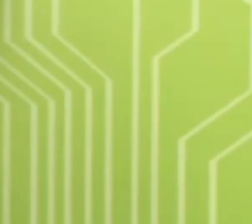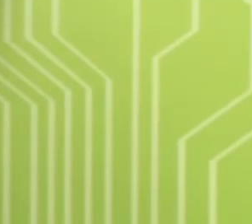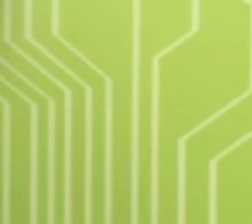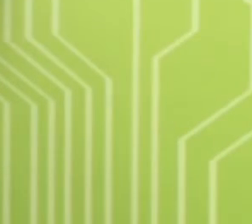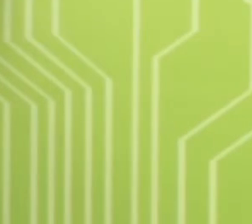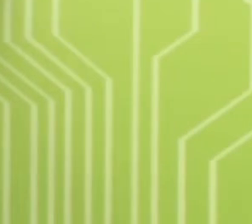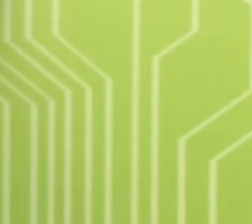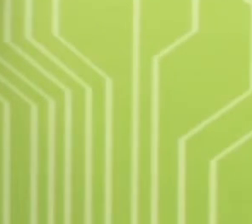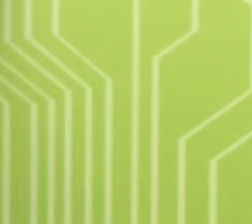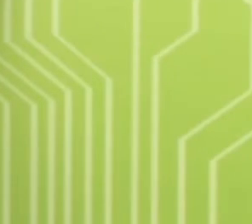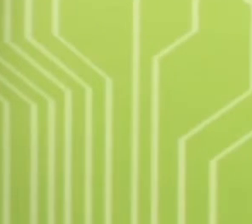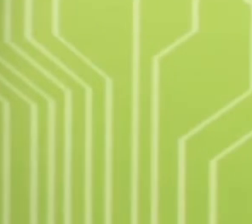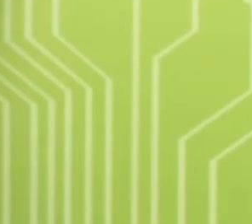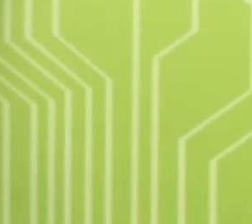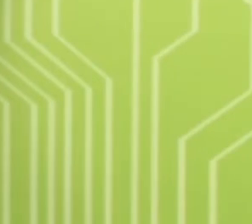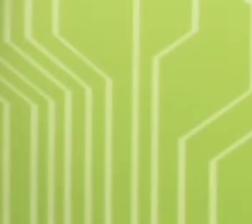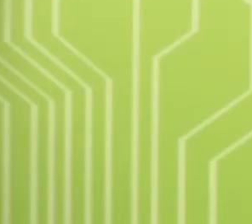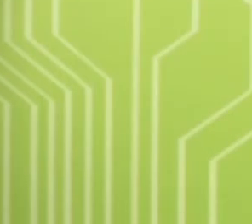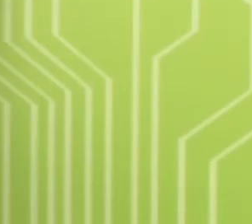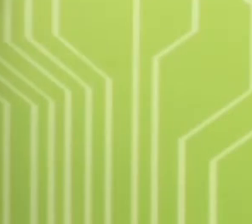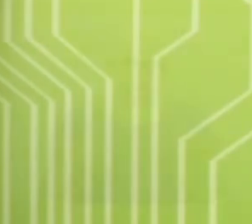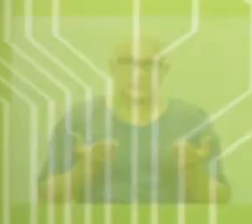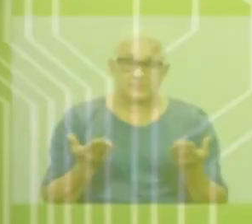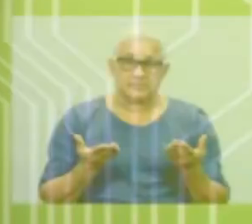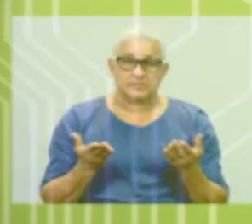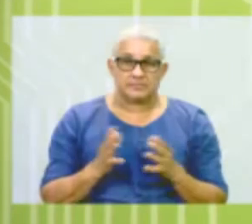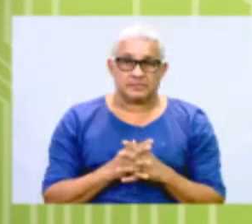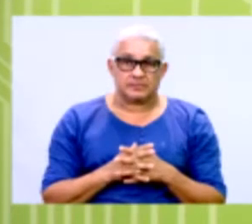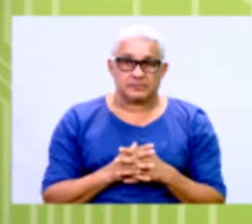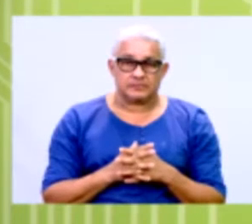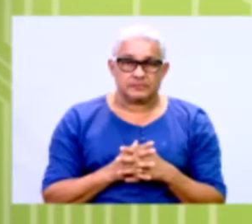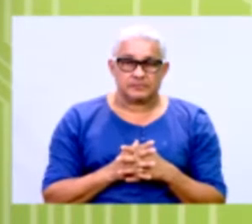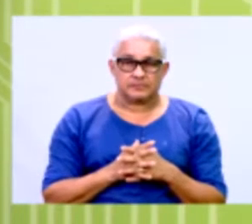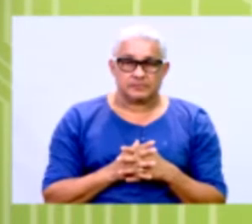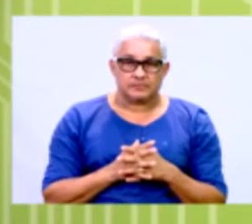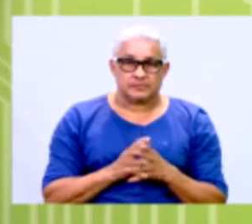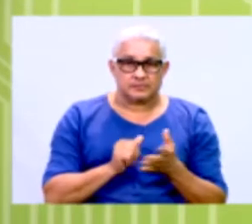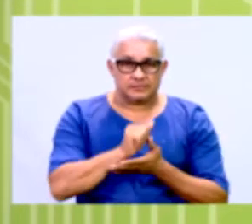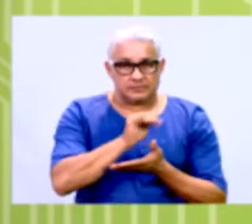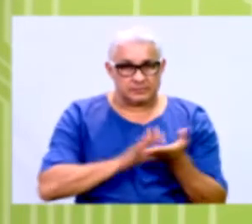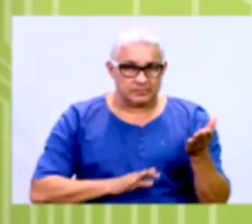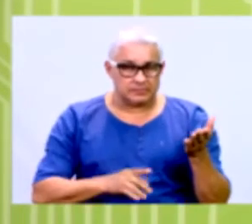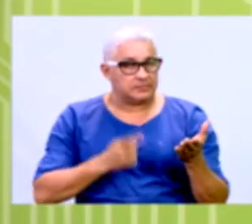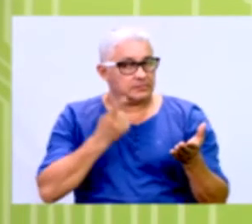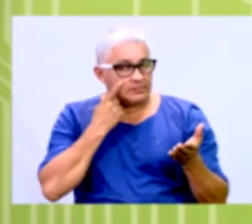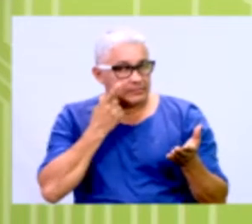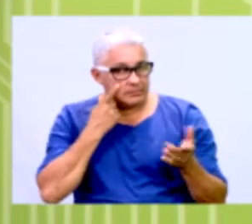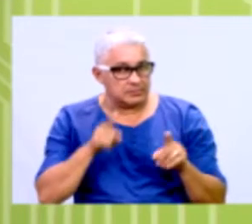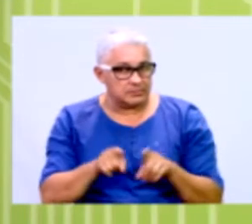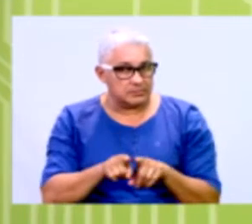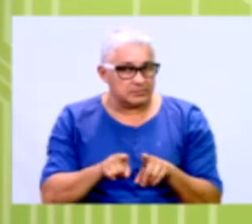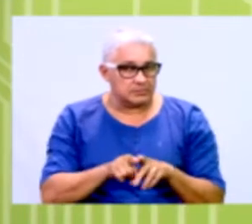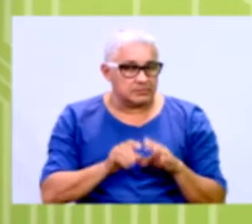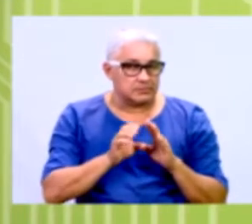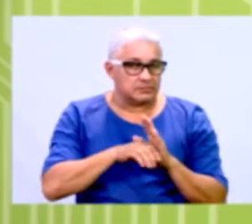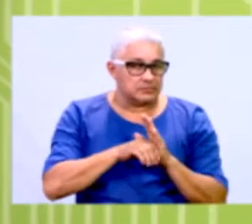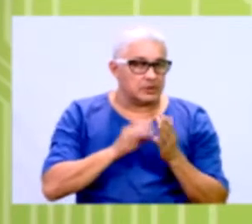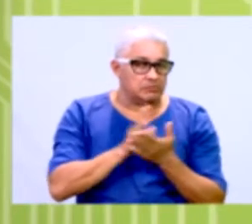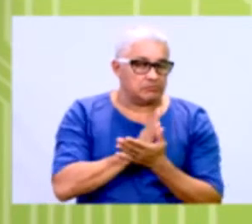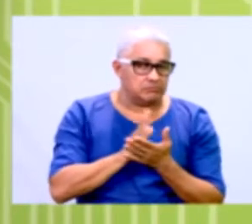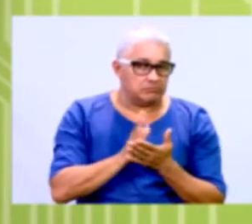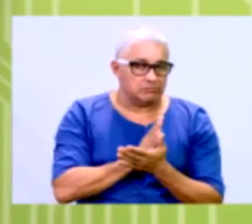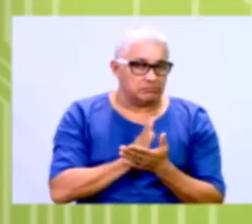Caros alunos, estamos de volta, né? Agora para a gente ver as atividades, poder conceituar algumas coisinhas